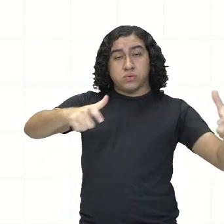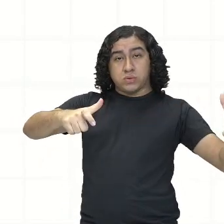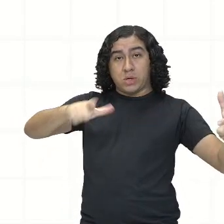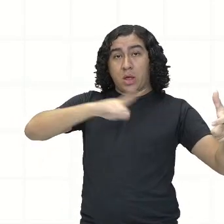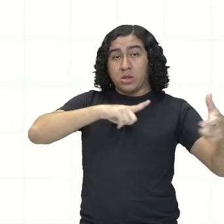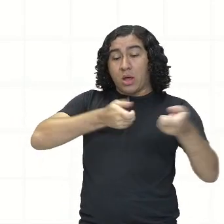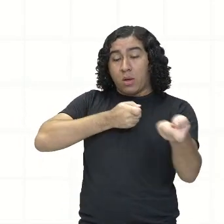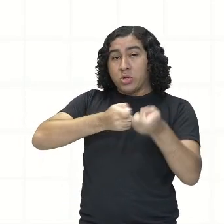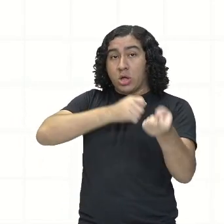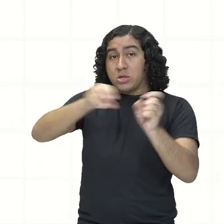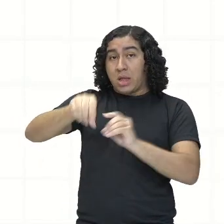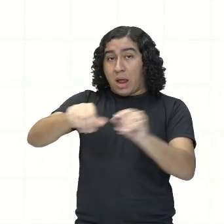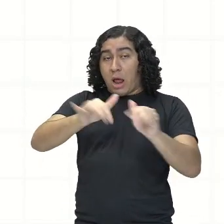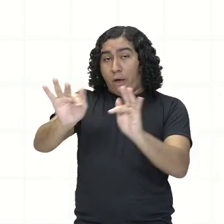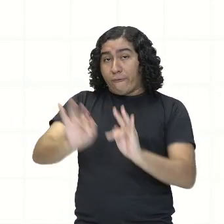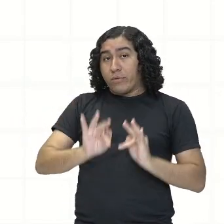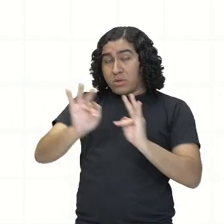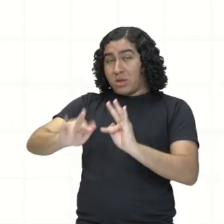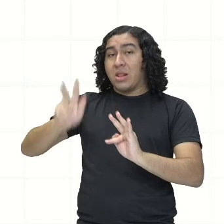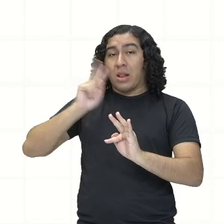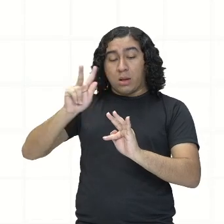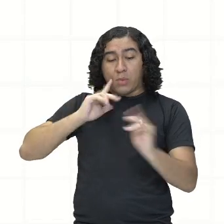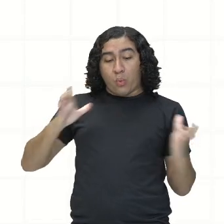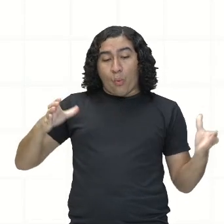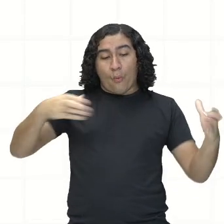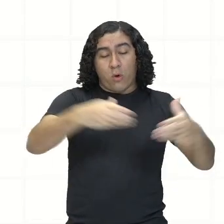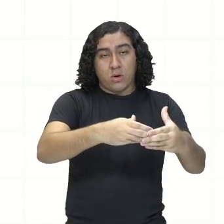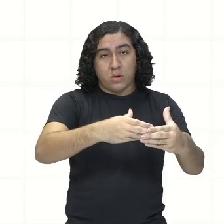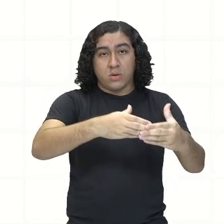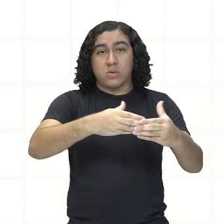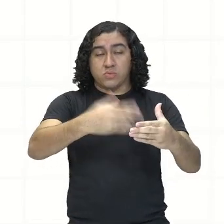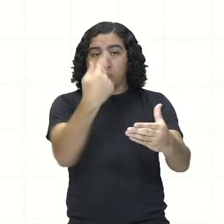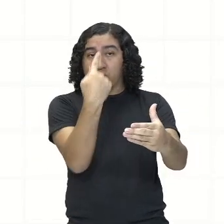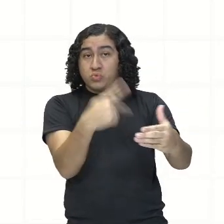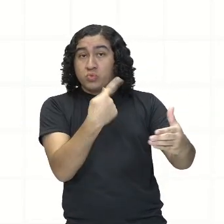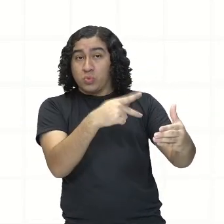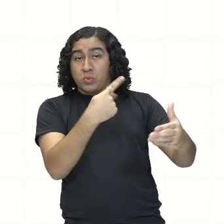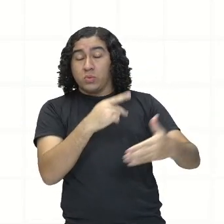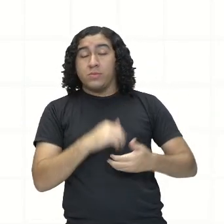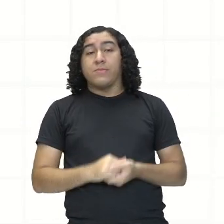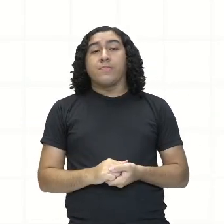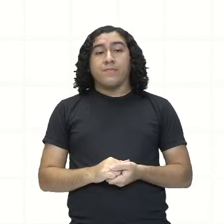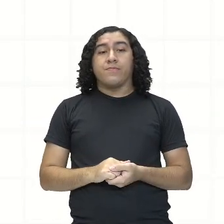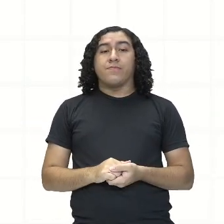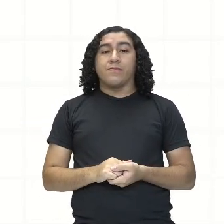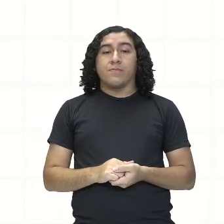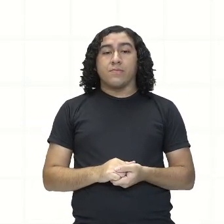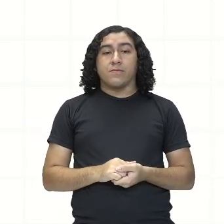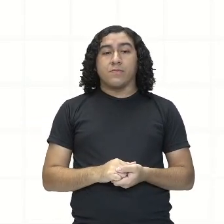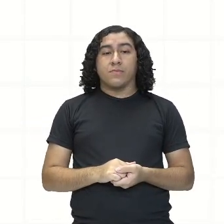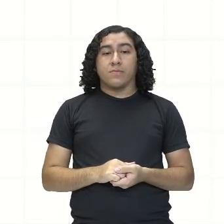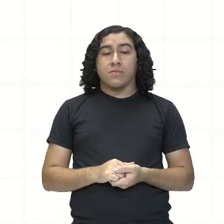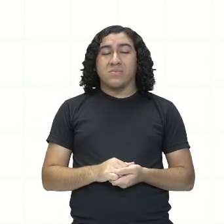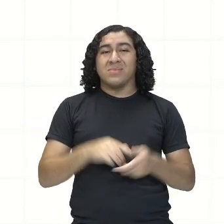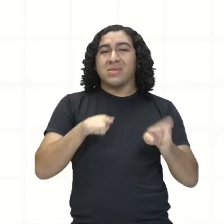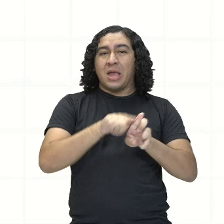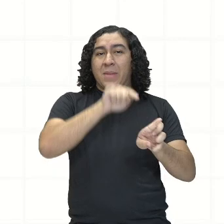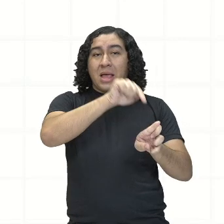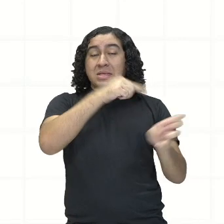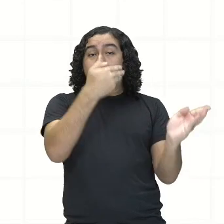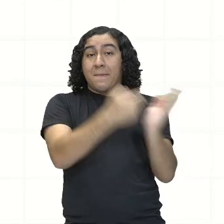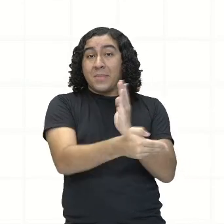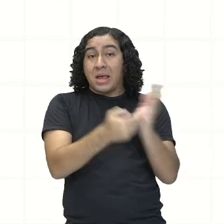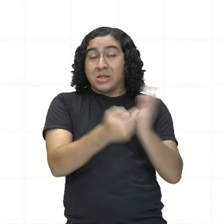conta da concentração de terras que ela possuía, e também a desmoralização do clero. Como é que ocorre